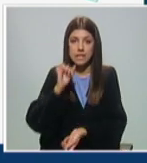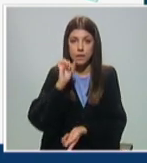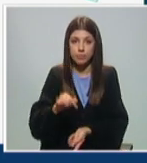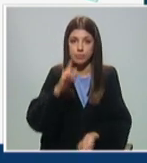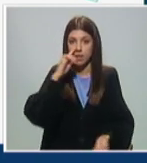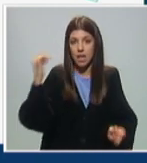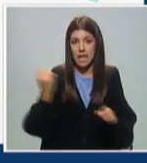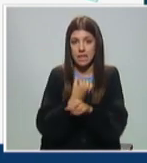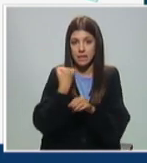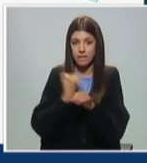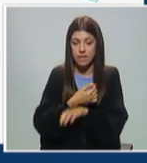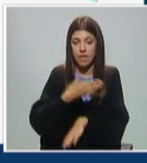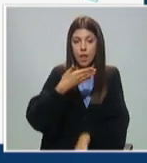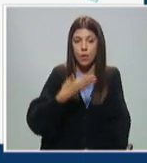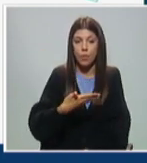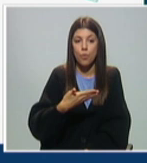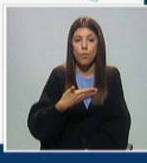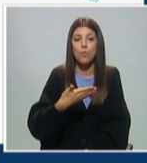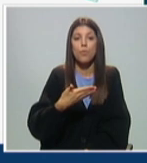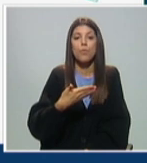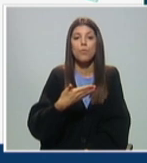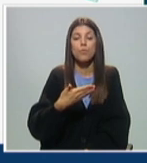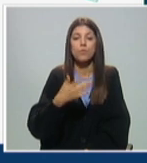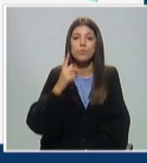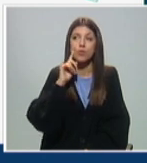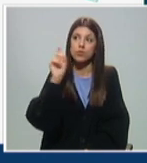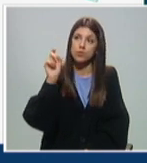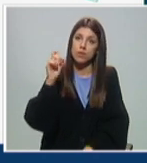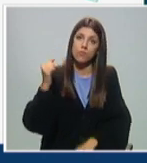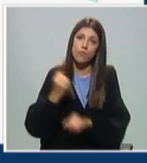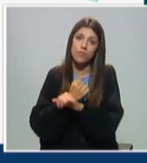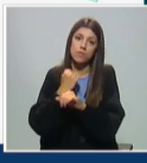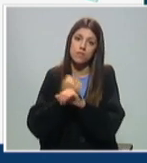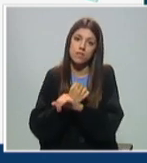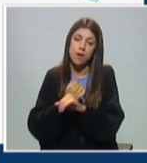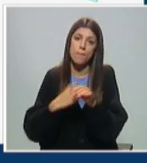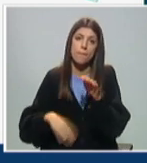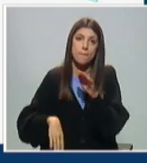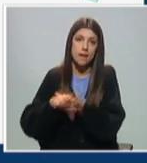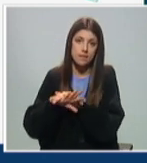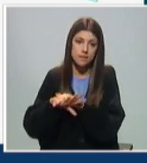nota máxima, e vamos à função escolher máximo.